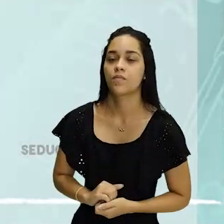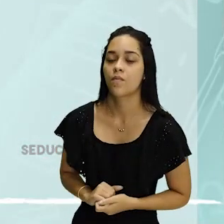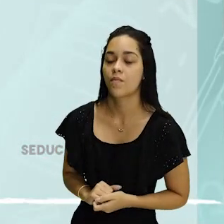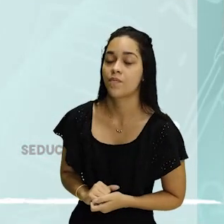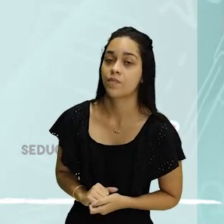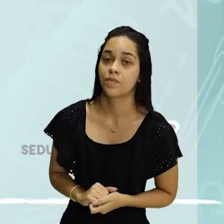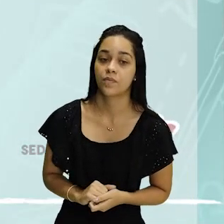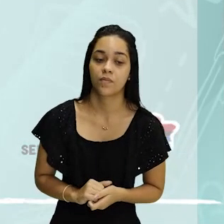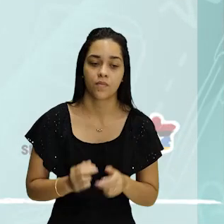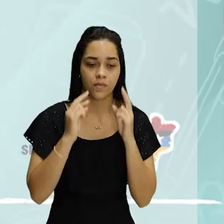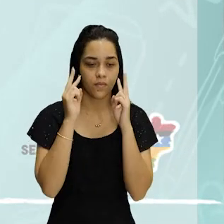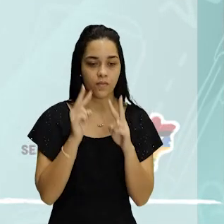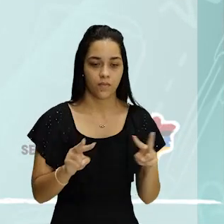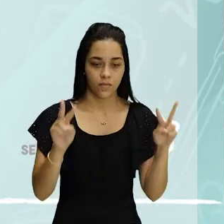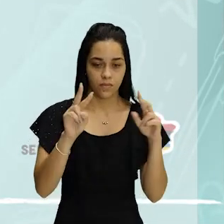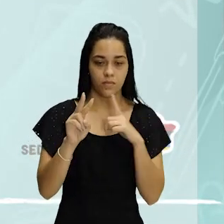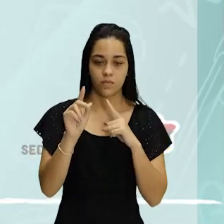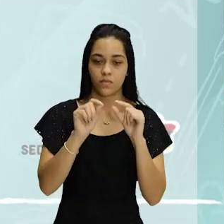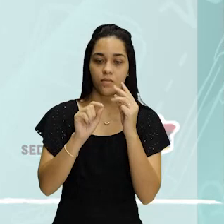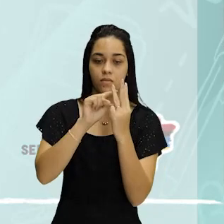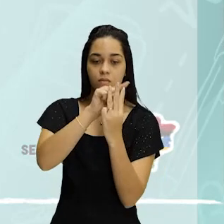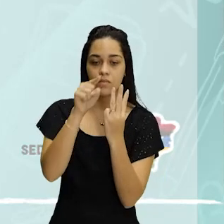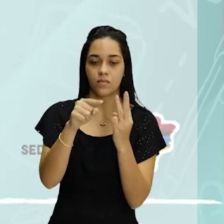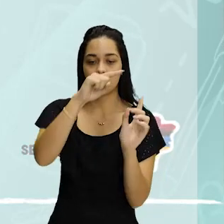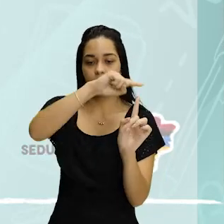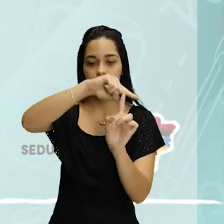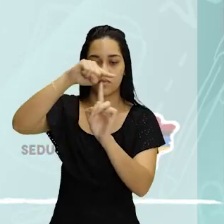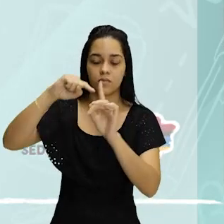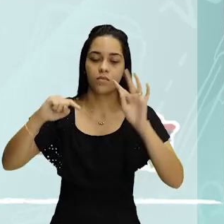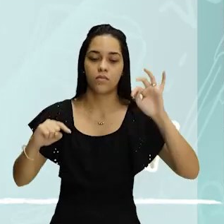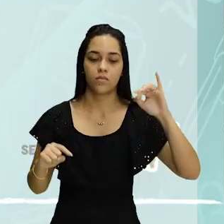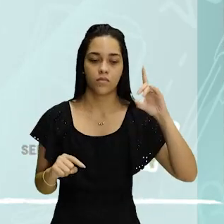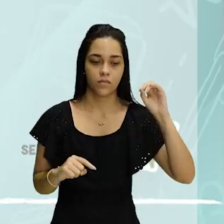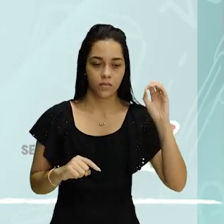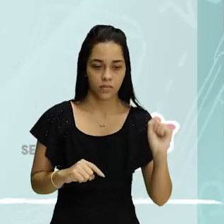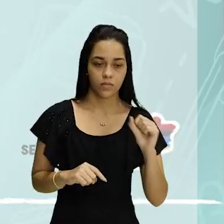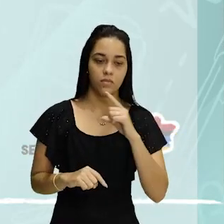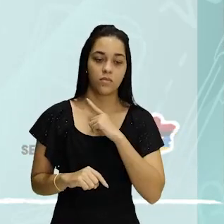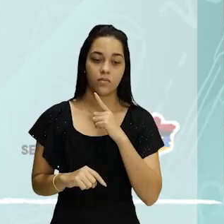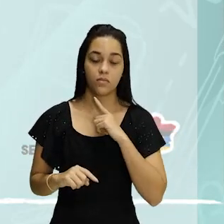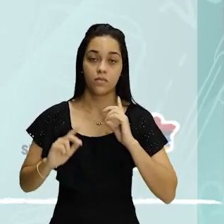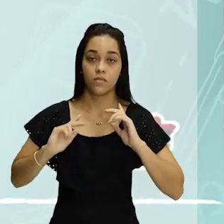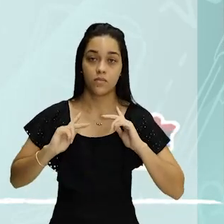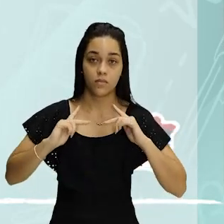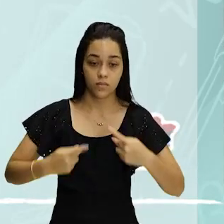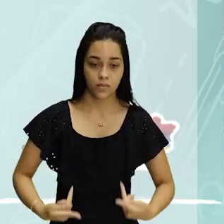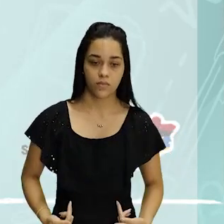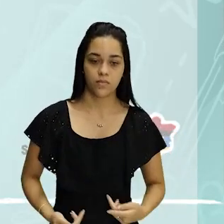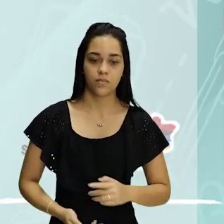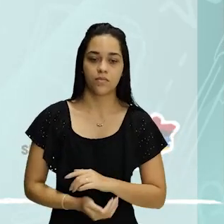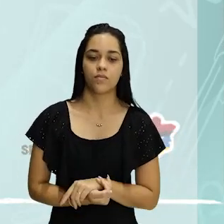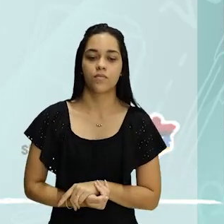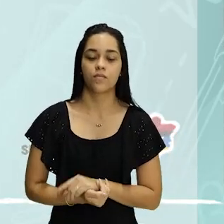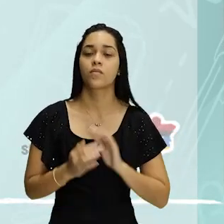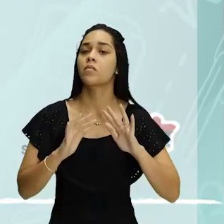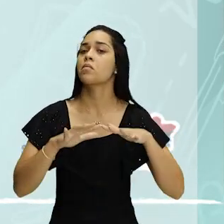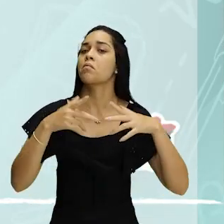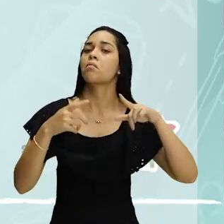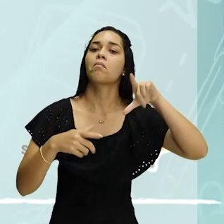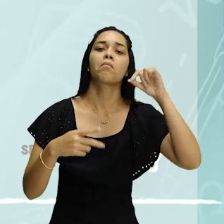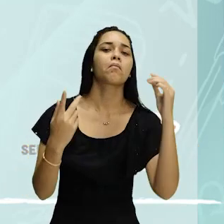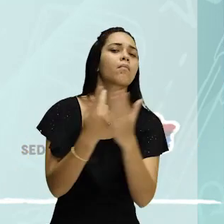o esquema abaixo apresenta os 3 tipos de tecidos musculares, né, na espécie humana.